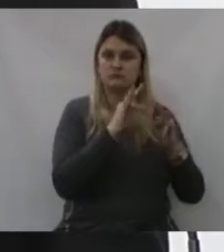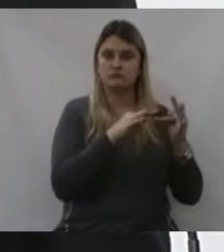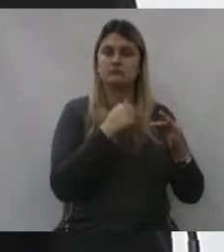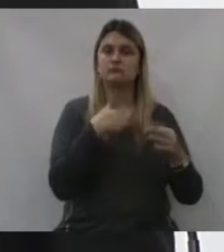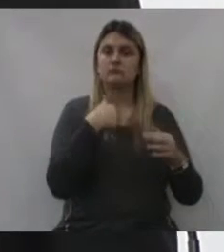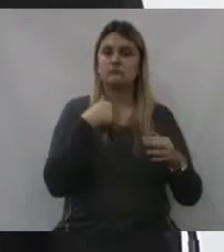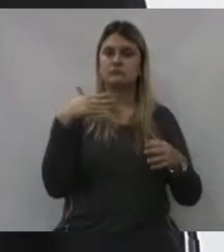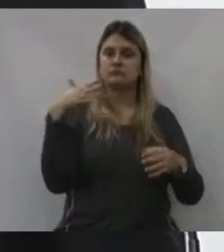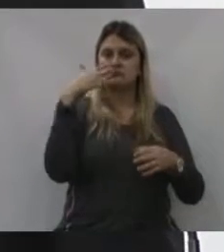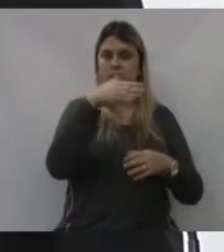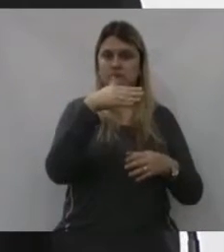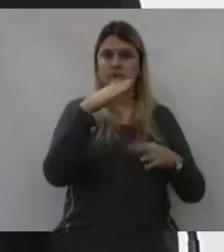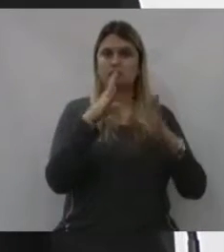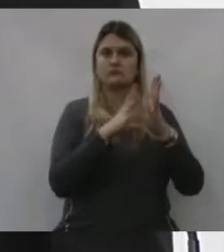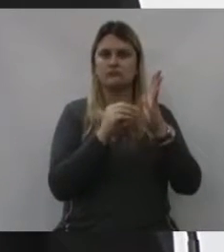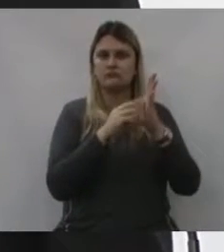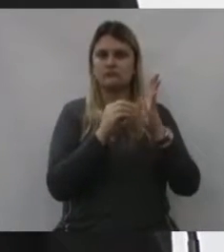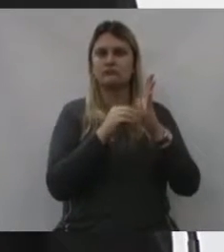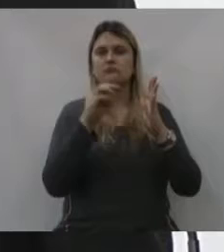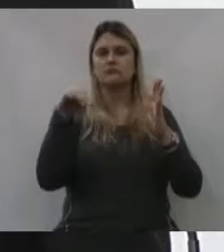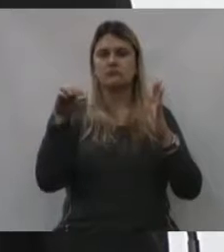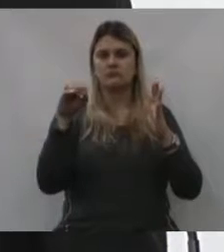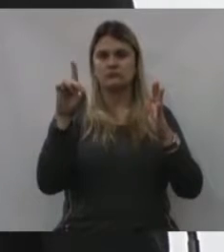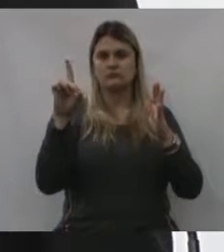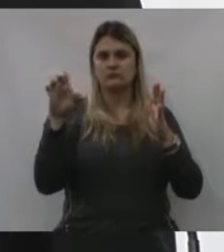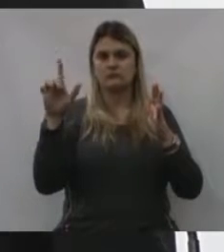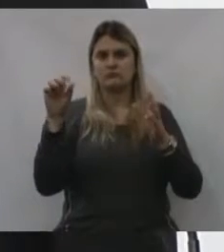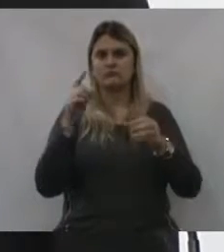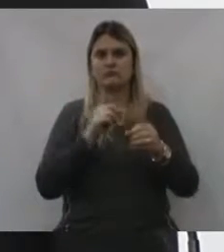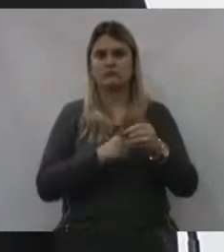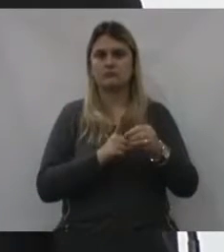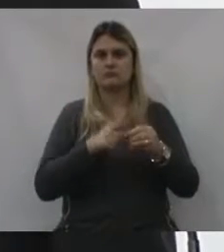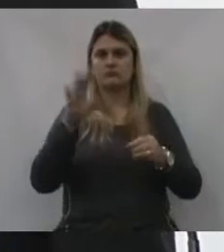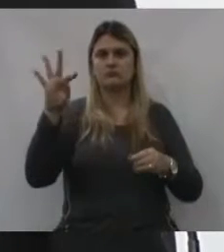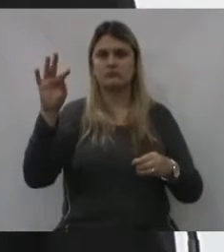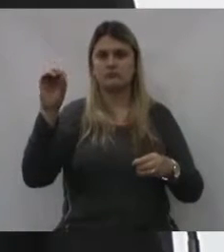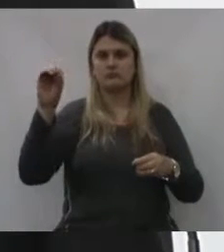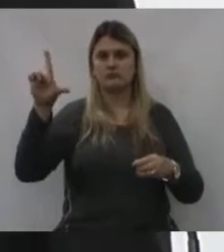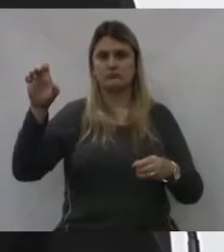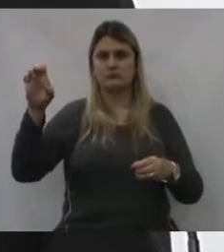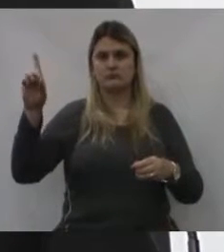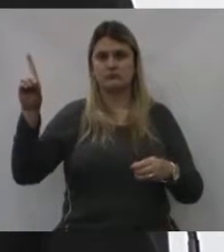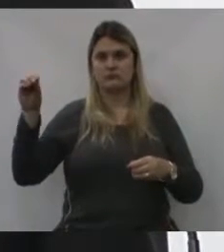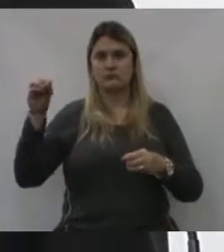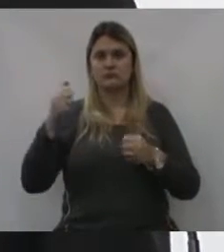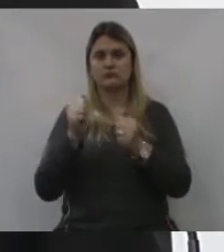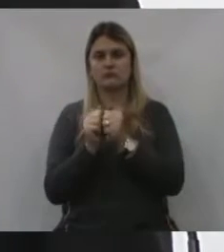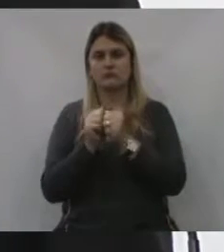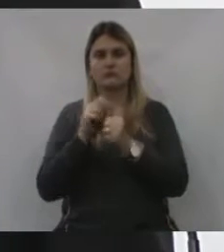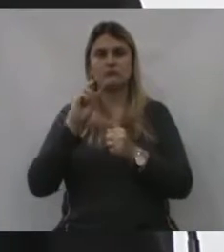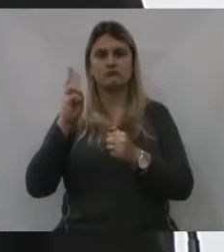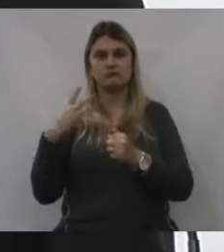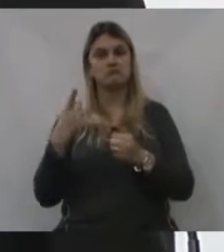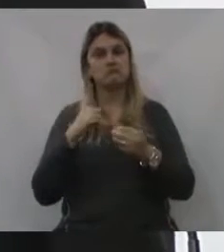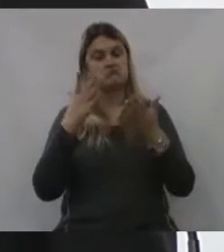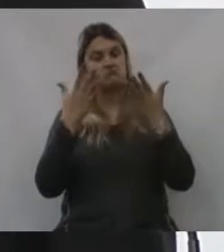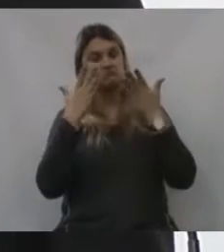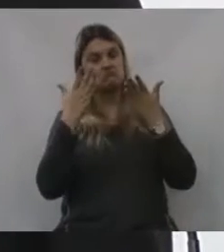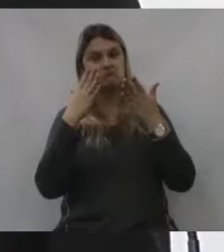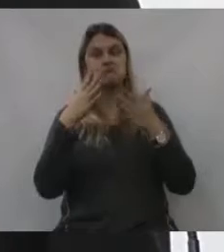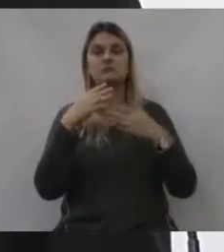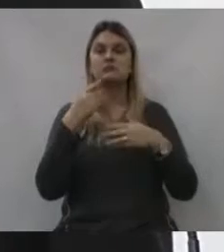cozinha social. Eu fui ver o modelo da cozinha social em Toledo, junto com alguns vereadores, e voltei de